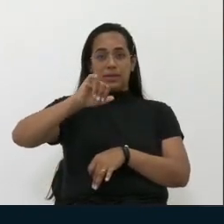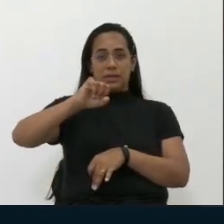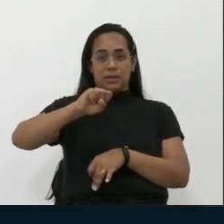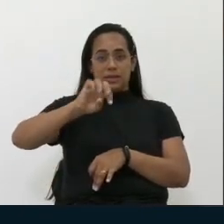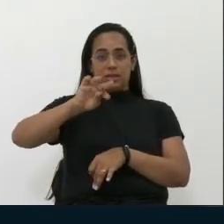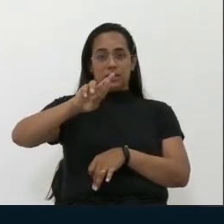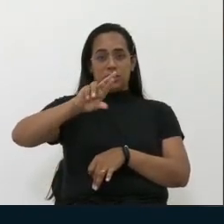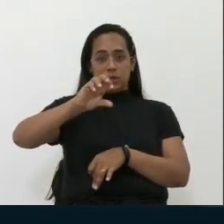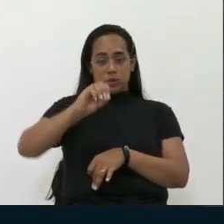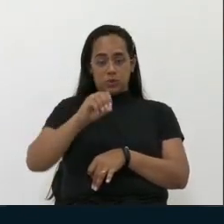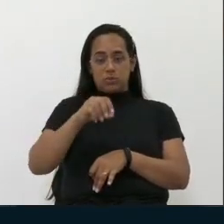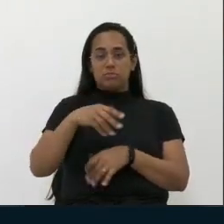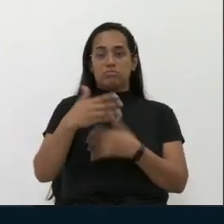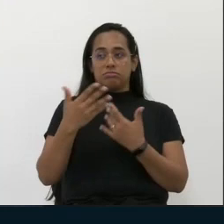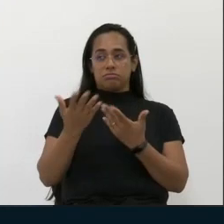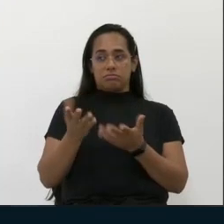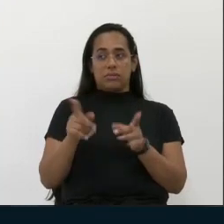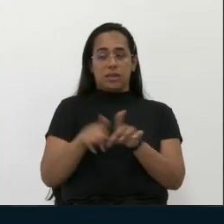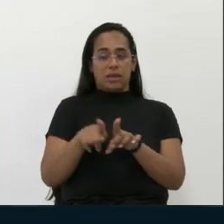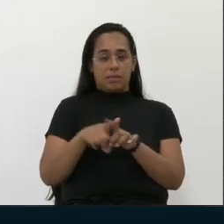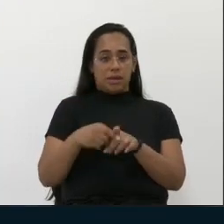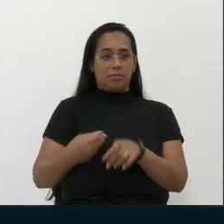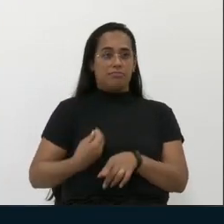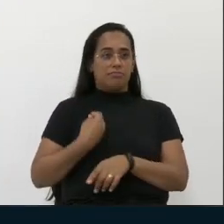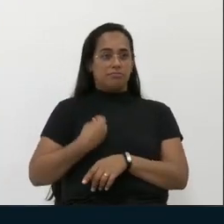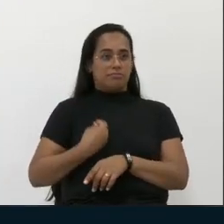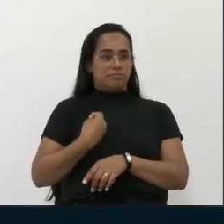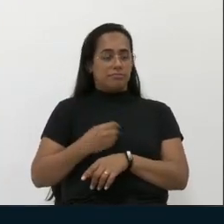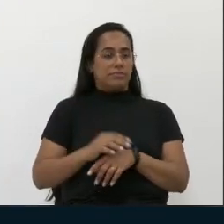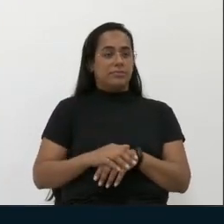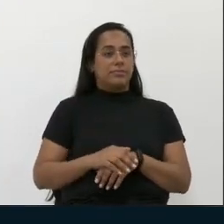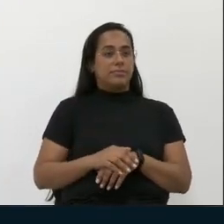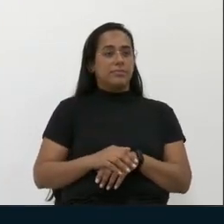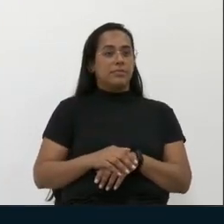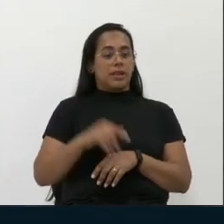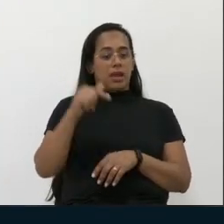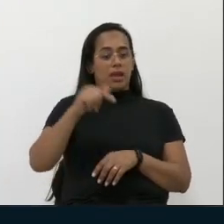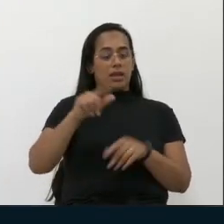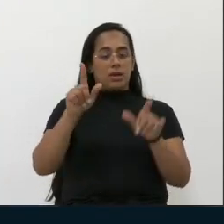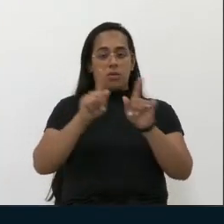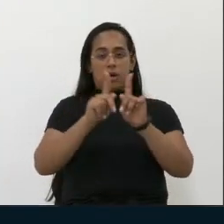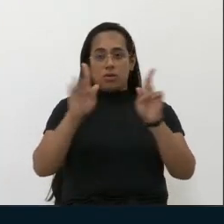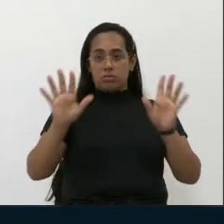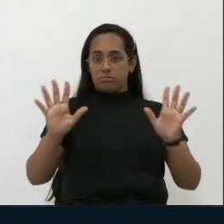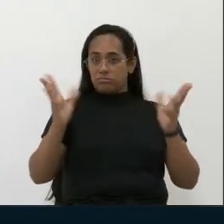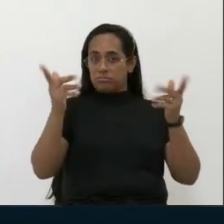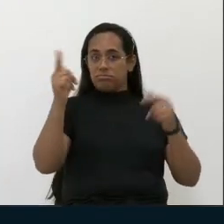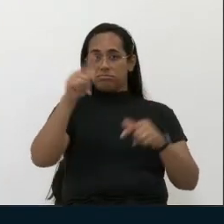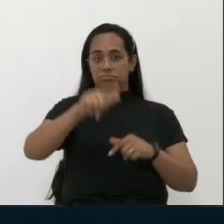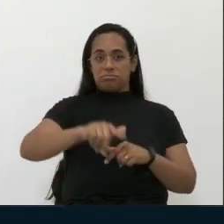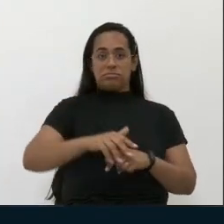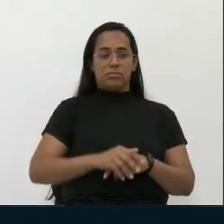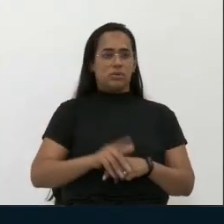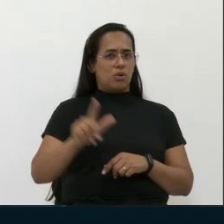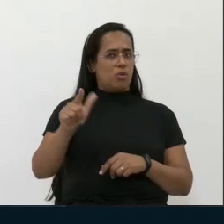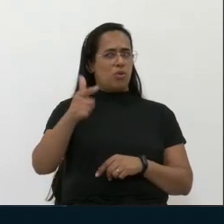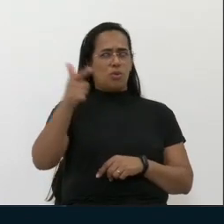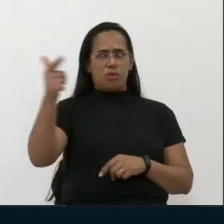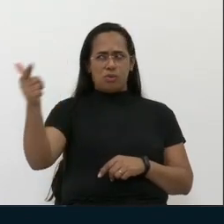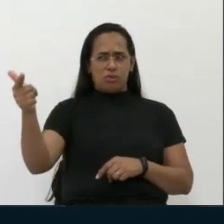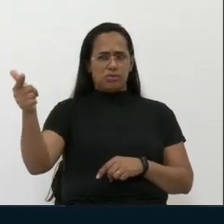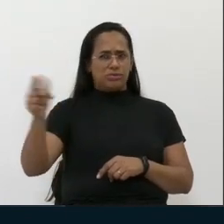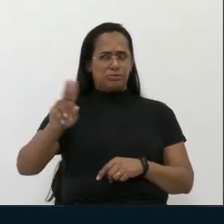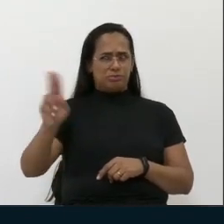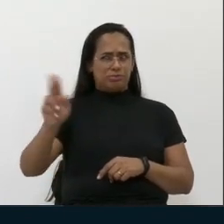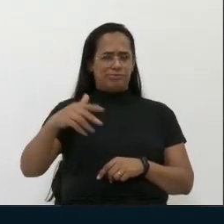presidente Lula aqui em Guarulhos de novo. Diga-se de passagem, é aquele outro inominável, nunca veio a Guarulhos para bater um prego.